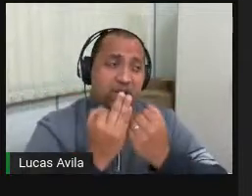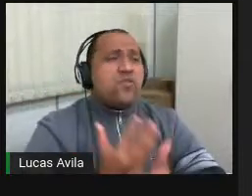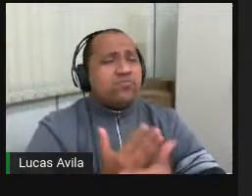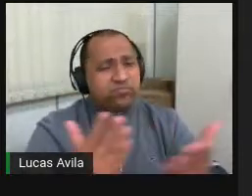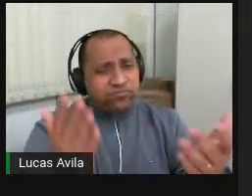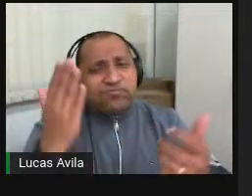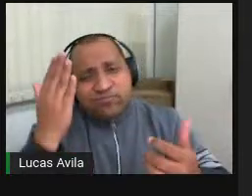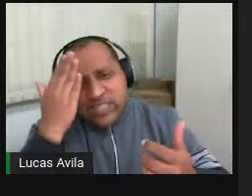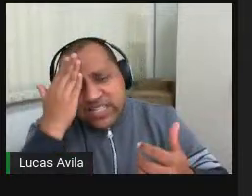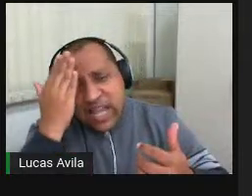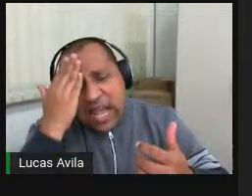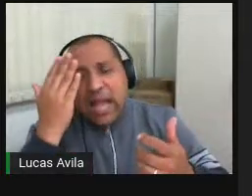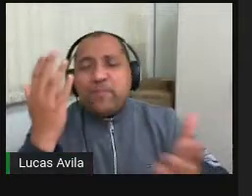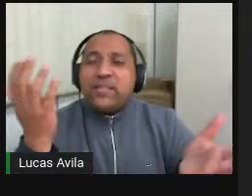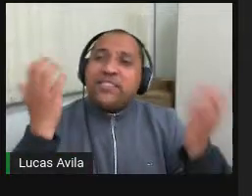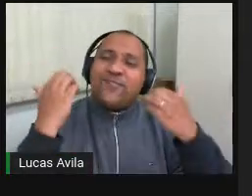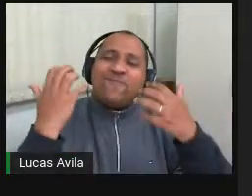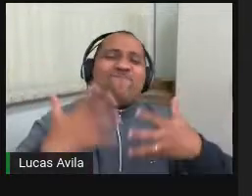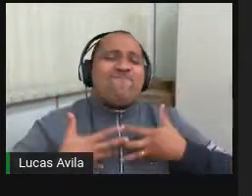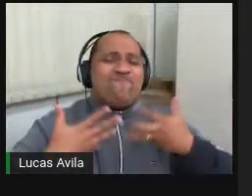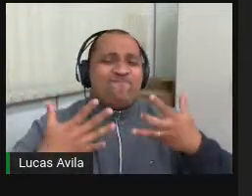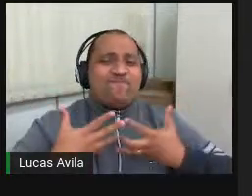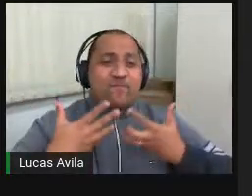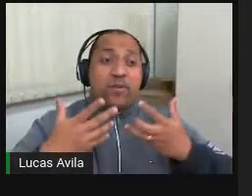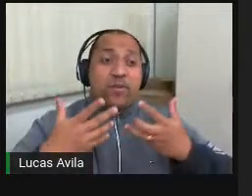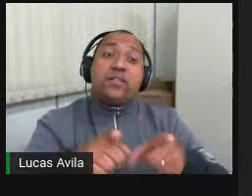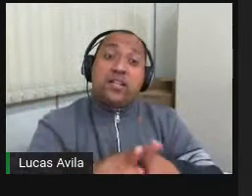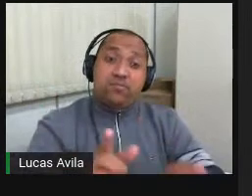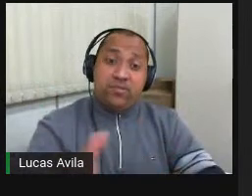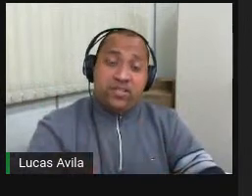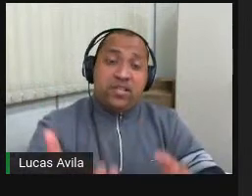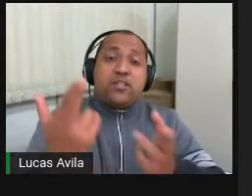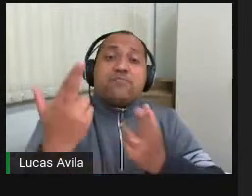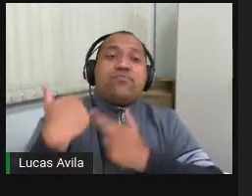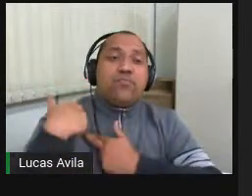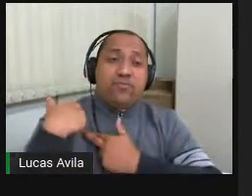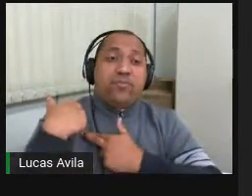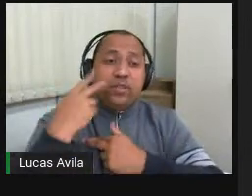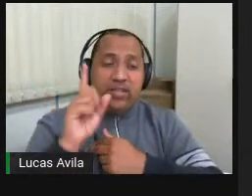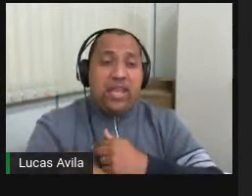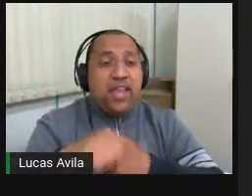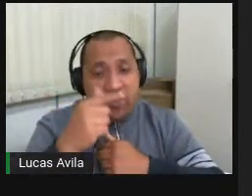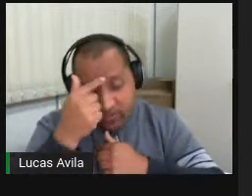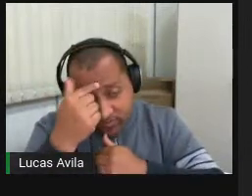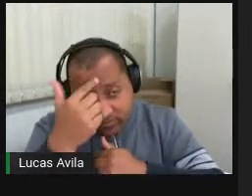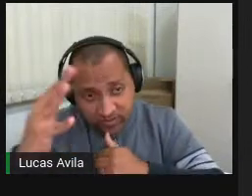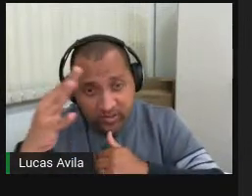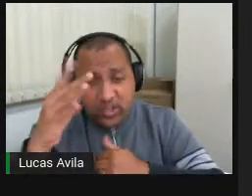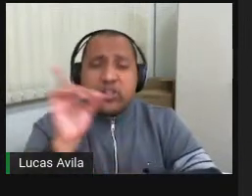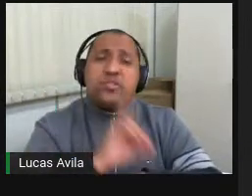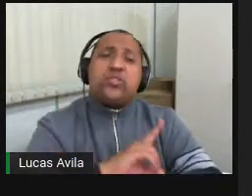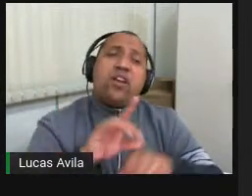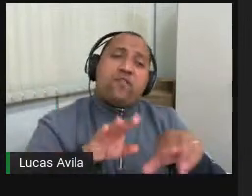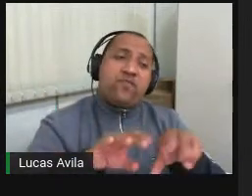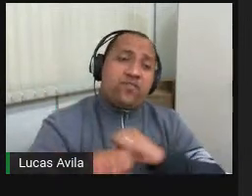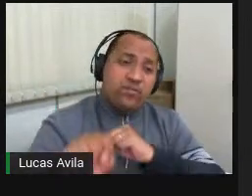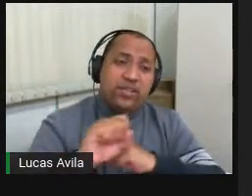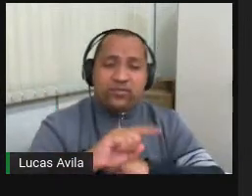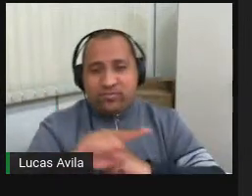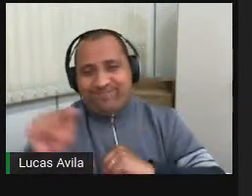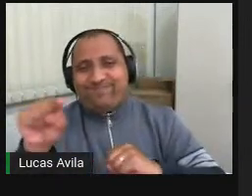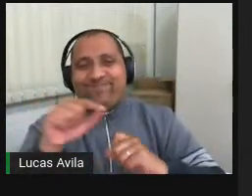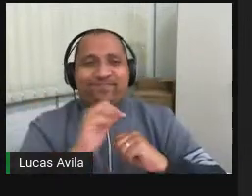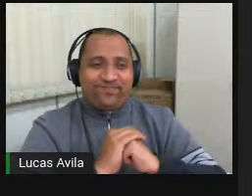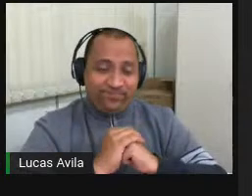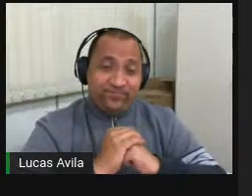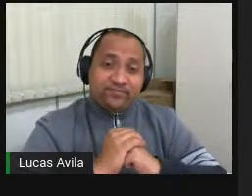de alegria e muita responsabilidade representar a Unipampa hoje, no dia da formatura de vocês.